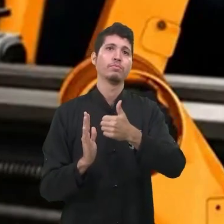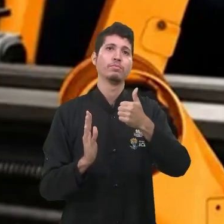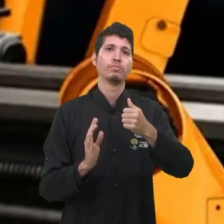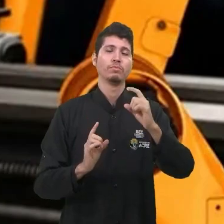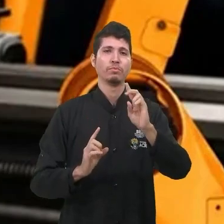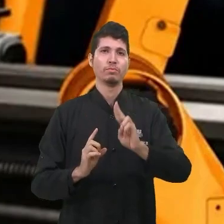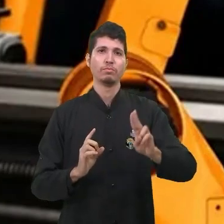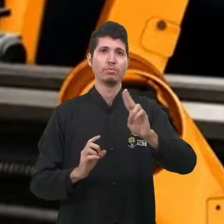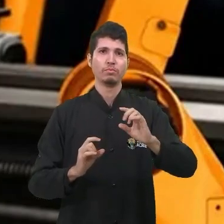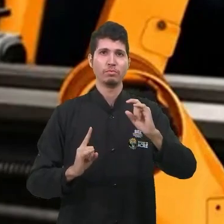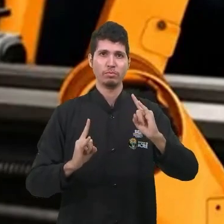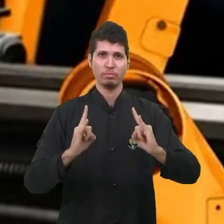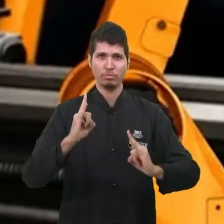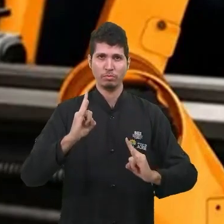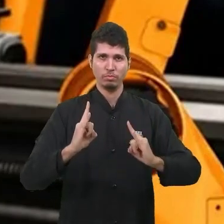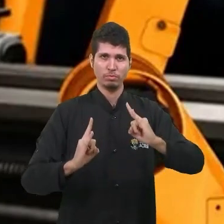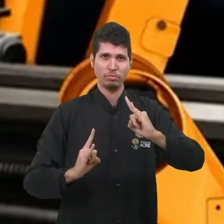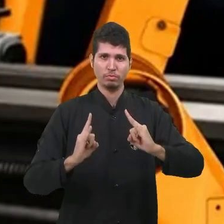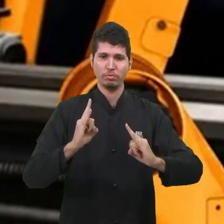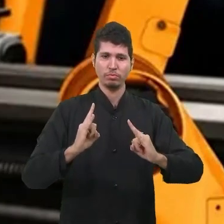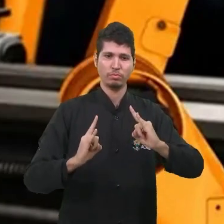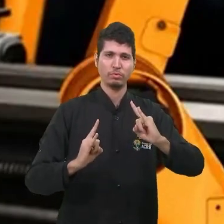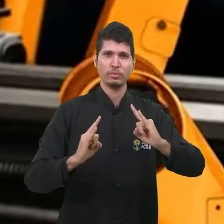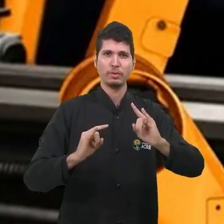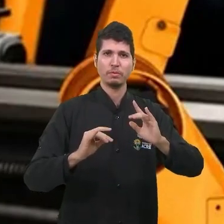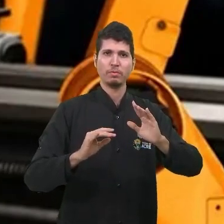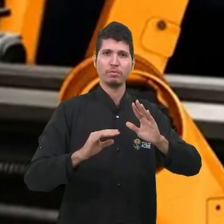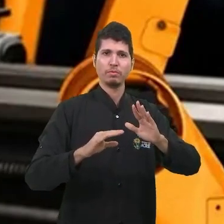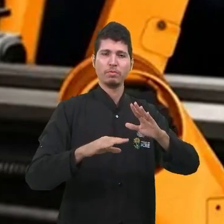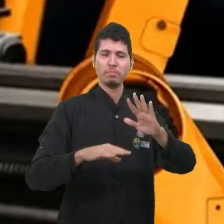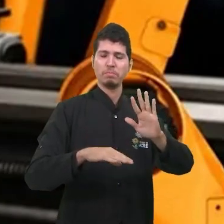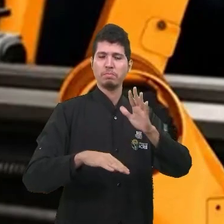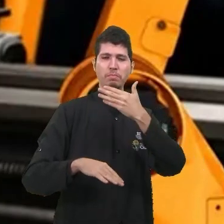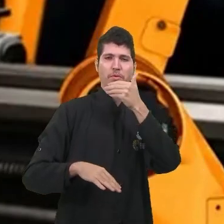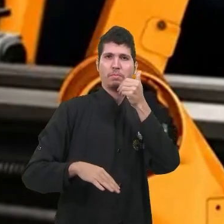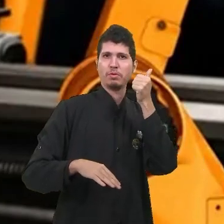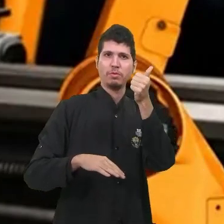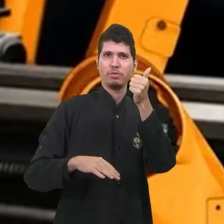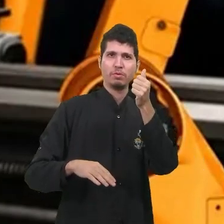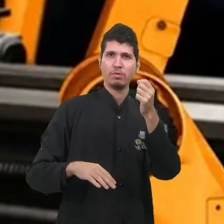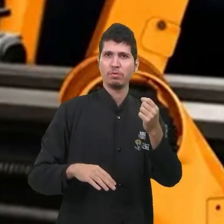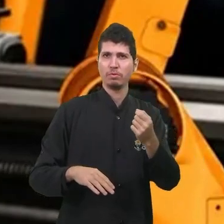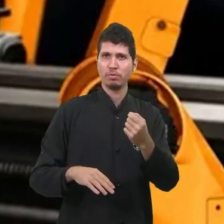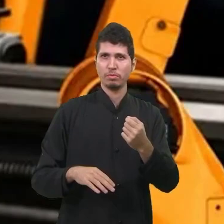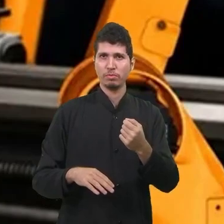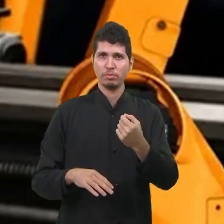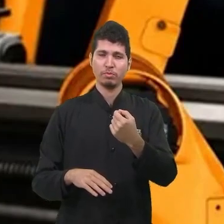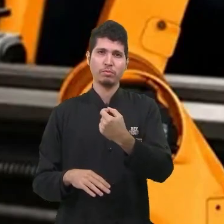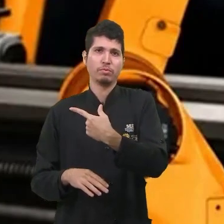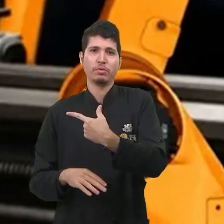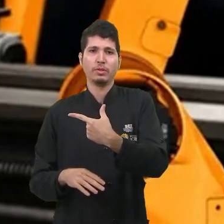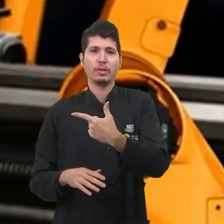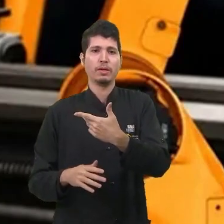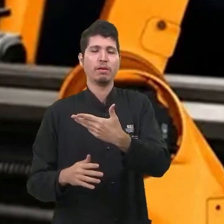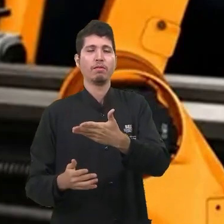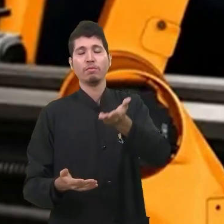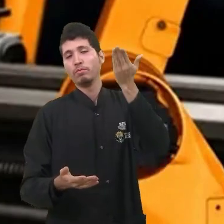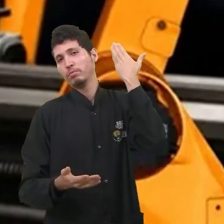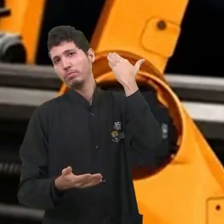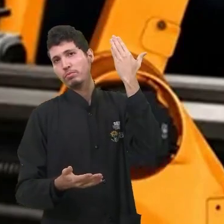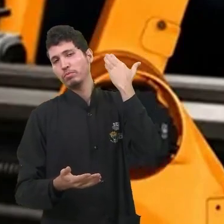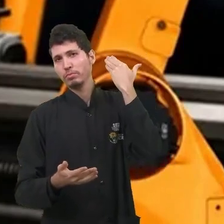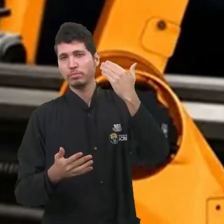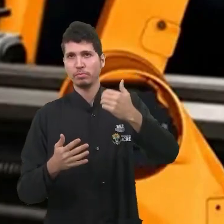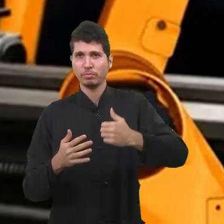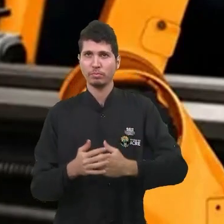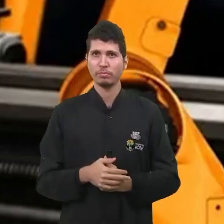robôs já vai muito além das indústrias, chegando inclusive ao mundo digital. É o que a gente tem visto aí ao longo do tempo.